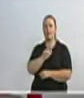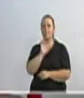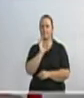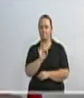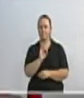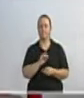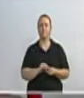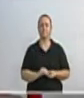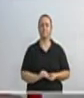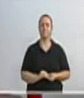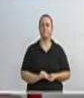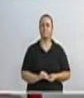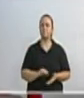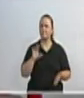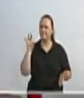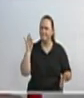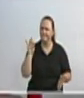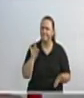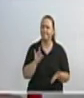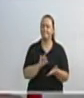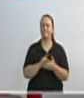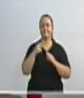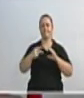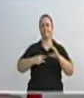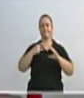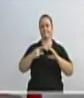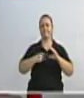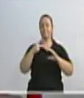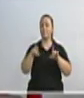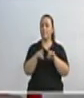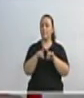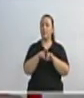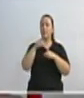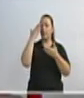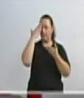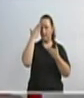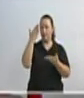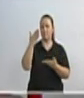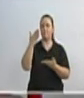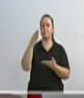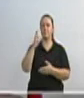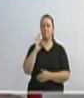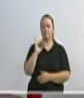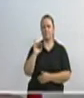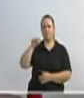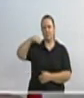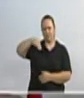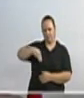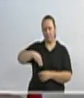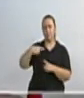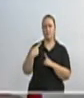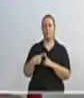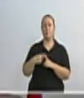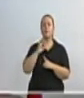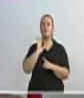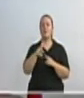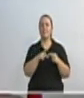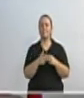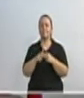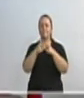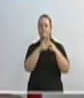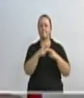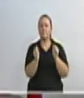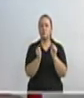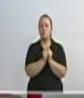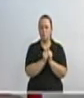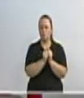aqui na nossa Casa Legislativa, inclusive quero agradecer a TIM, que esteve aqui com o técnico, fiz o requerimento para as demais